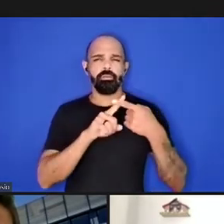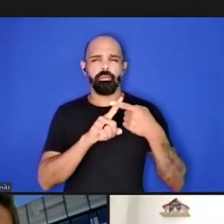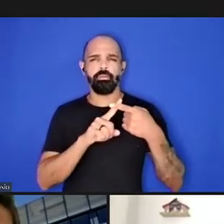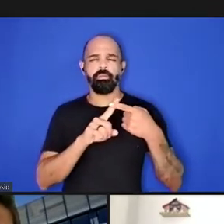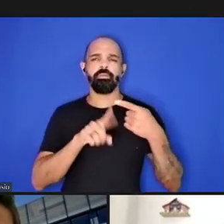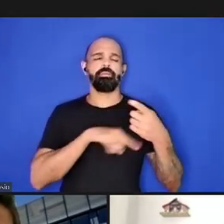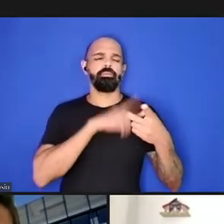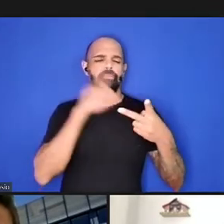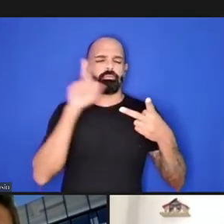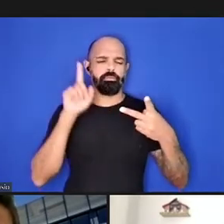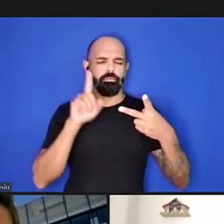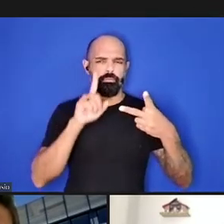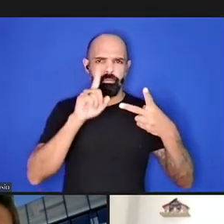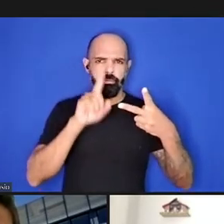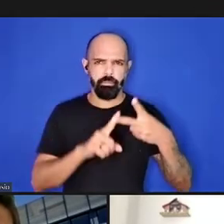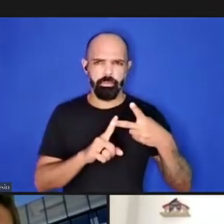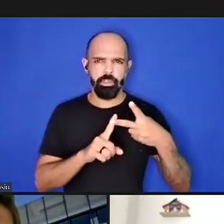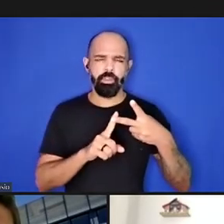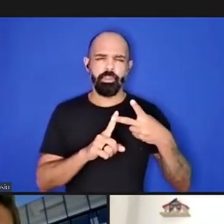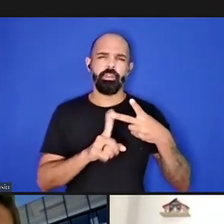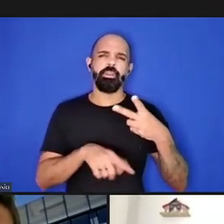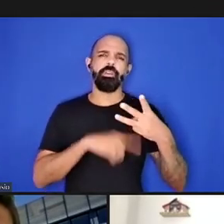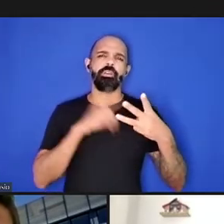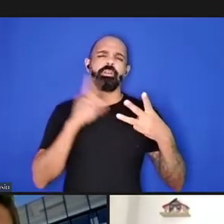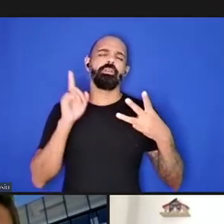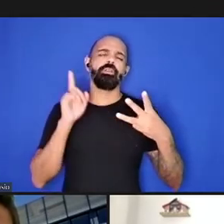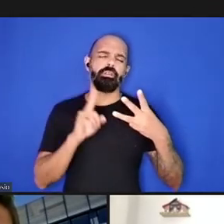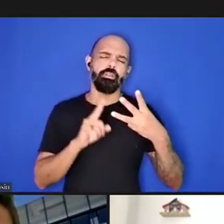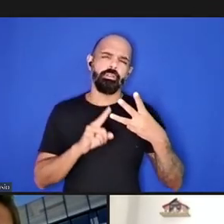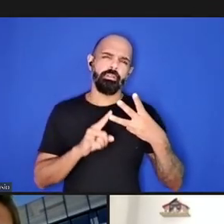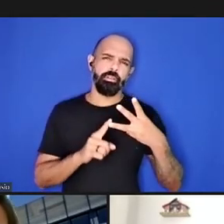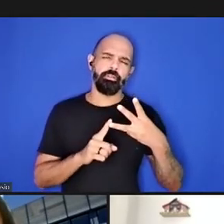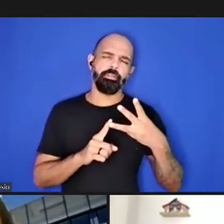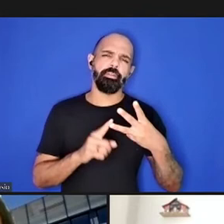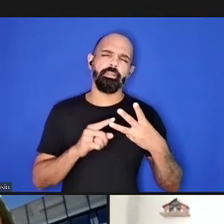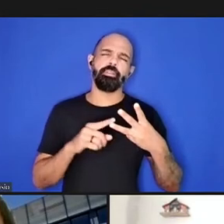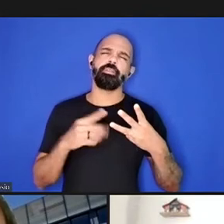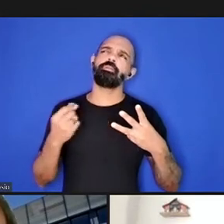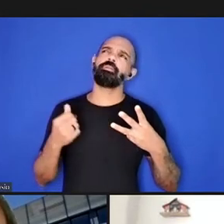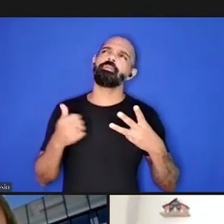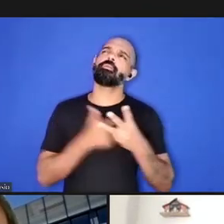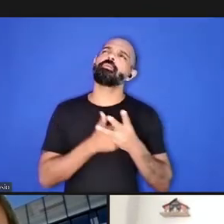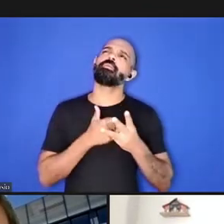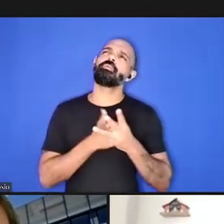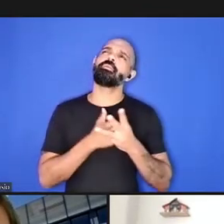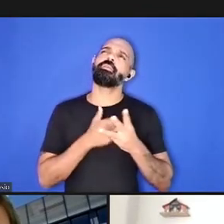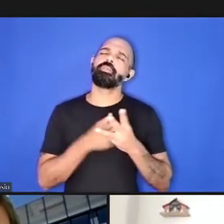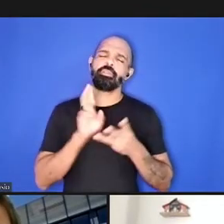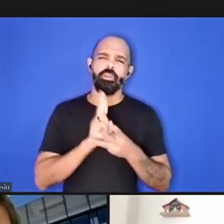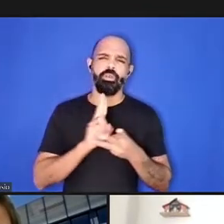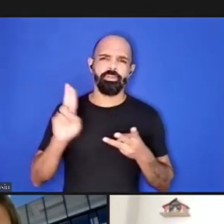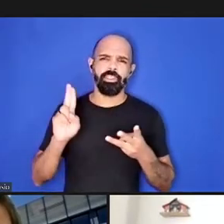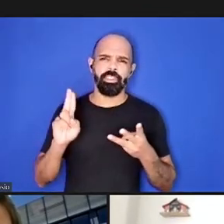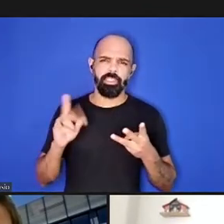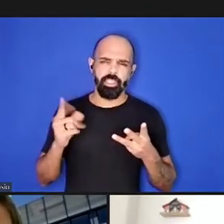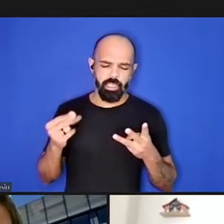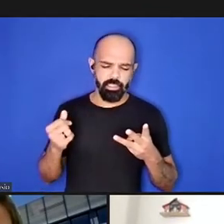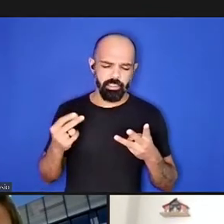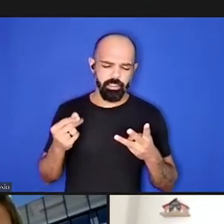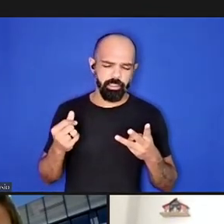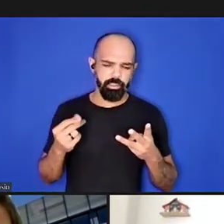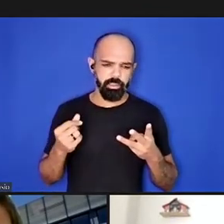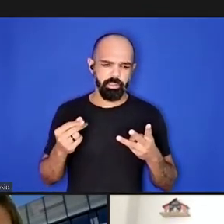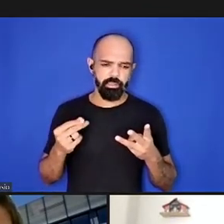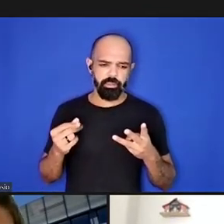Maximilian, Ludwig Maximilian, e uma com a Universidade de